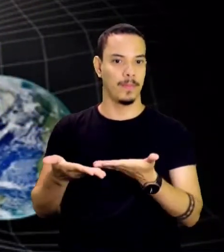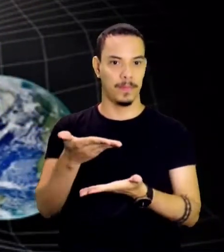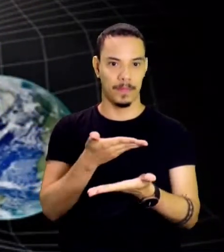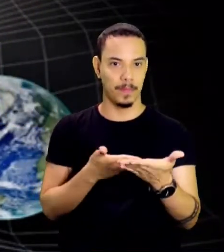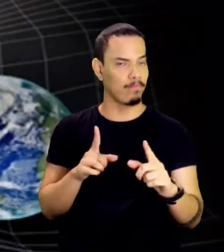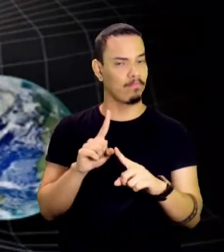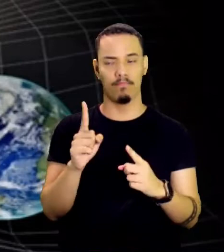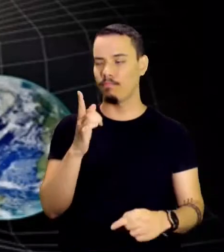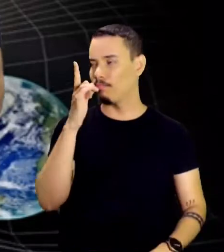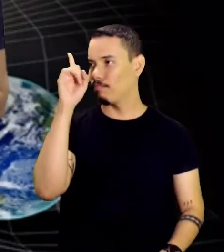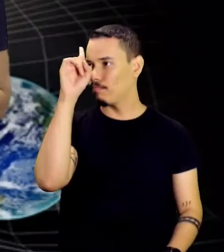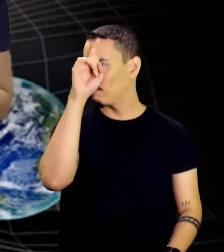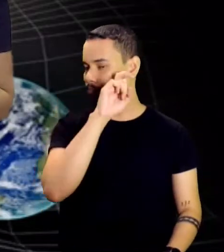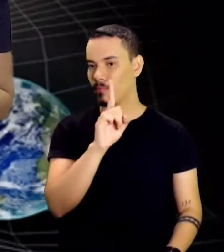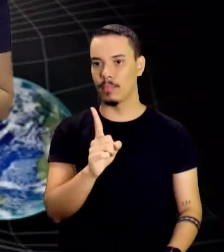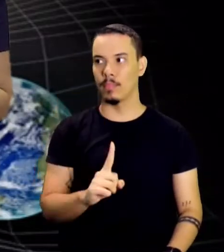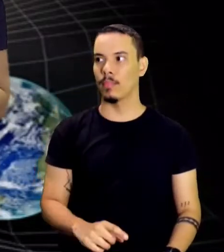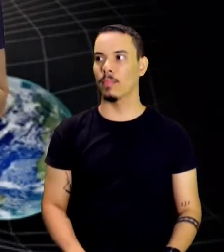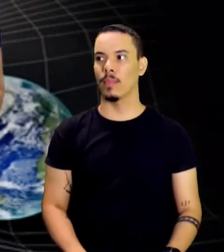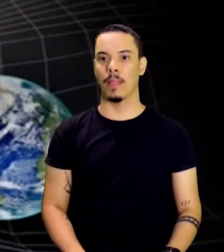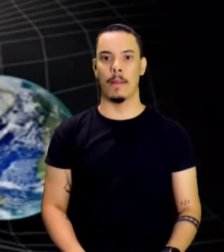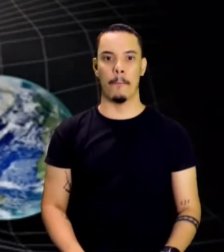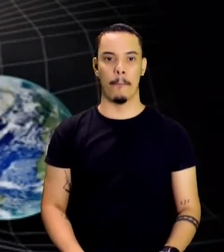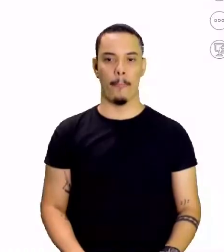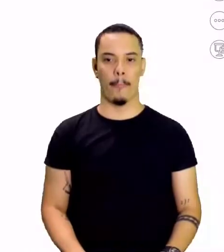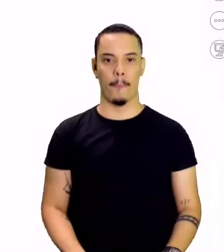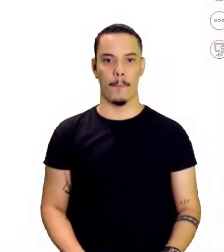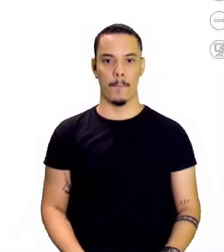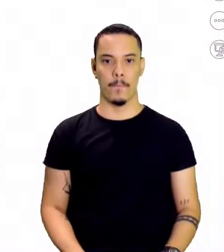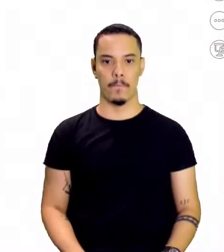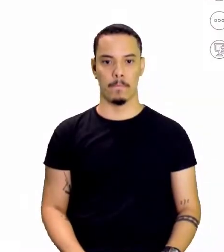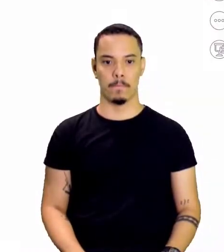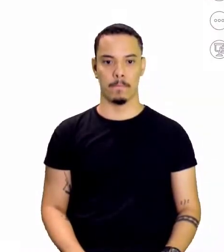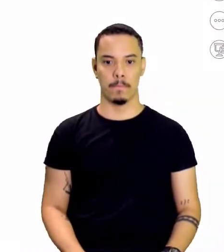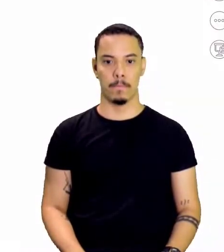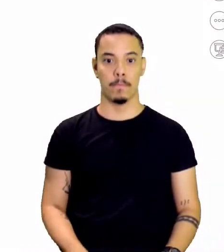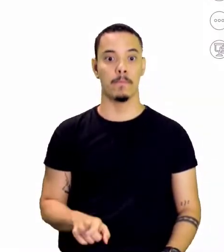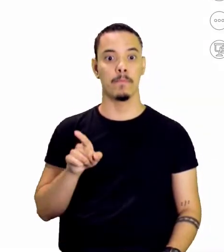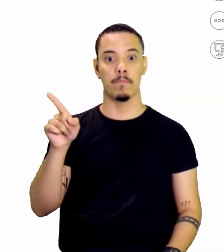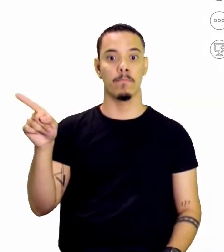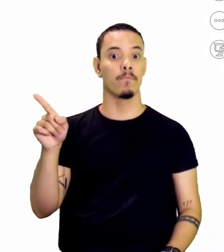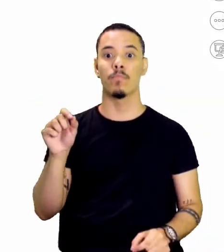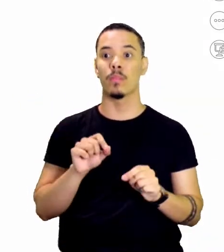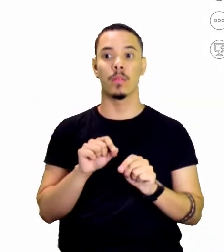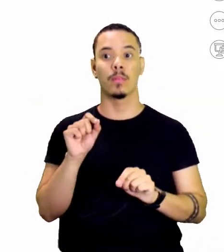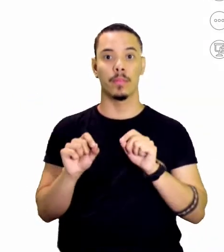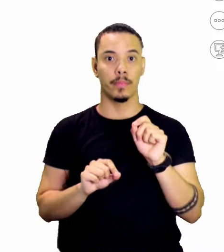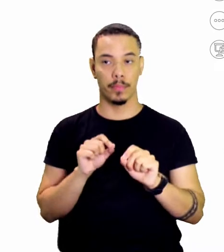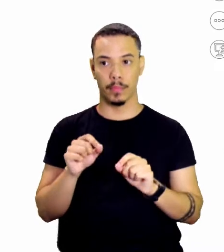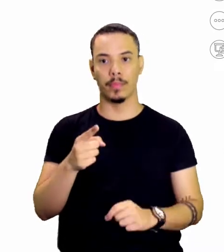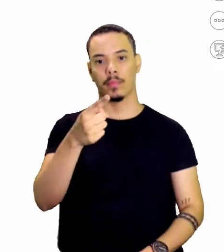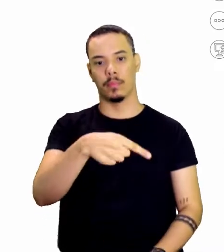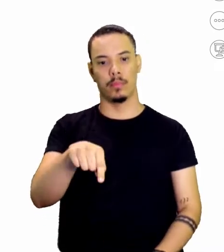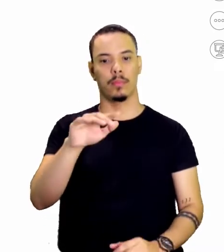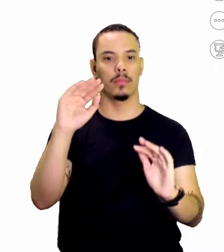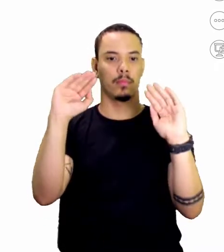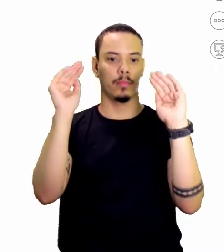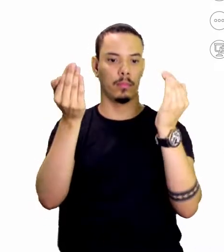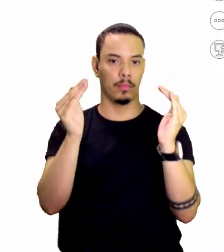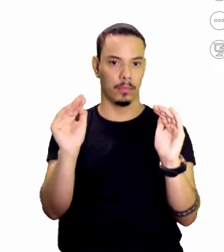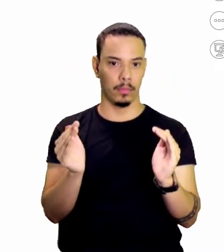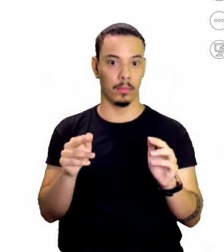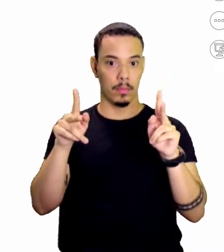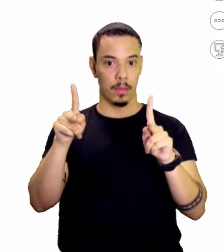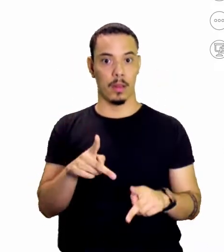e não é tão difícil não vamos barradinho aí é o quê que vocês vão fazer vocês vão analisar a posição